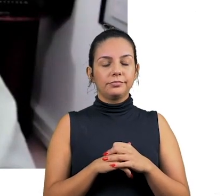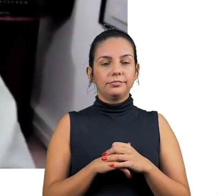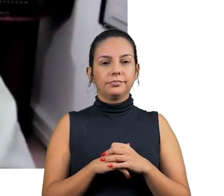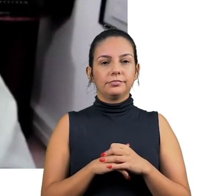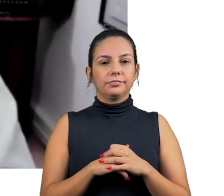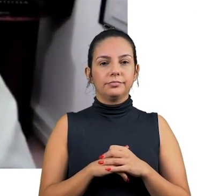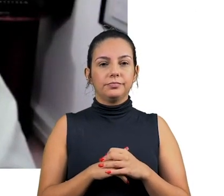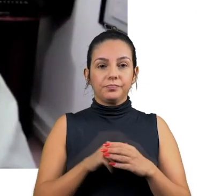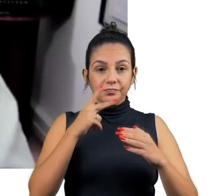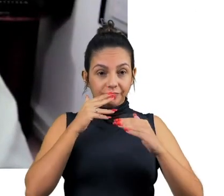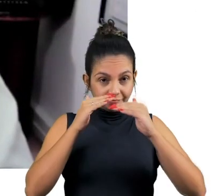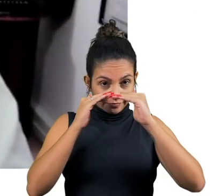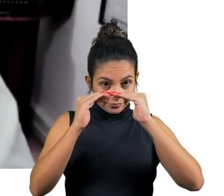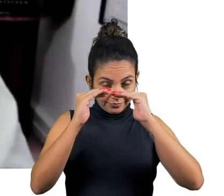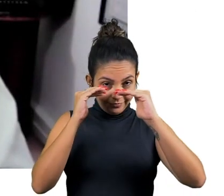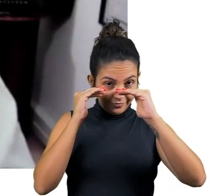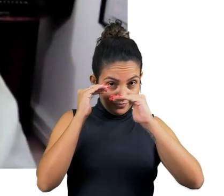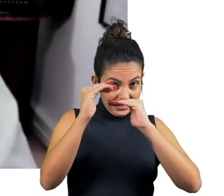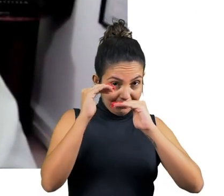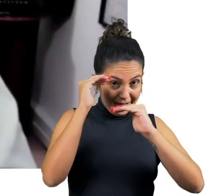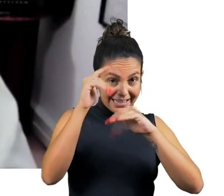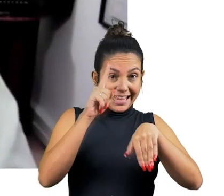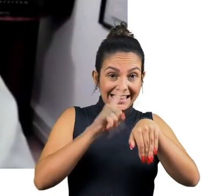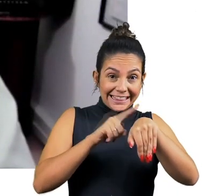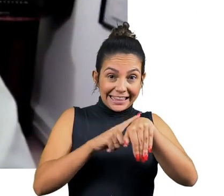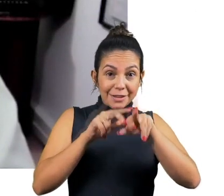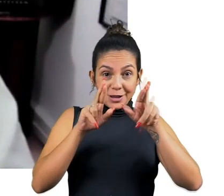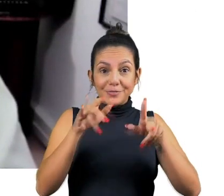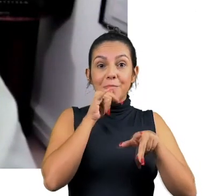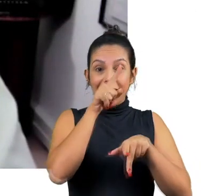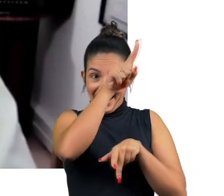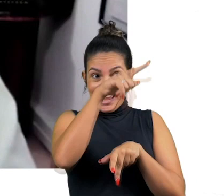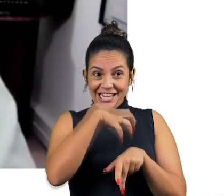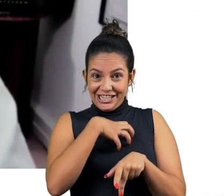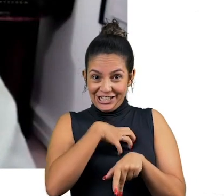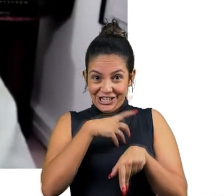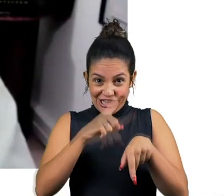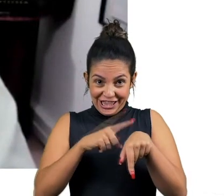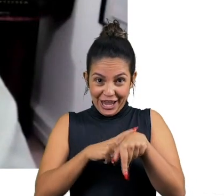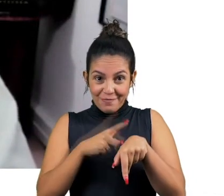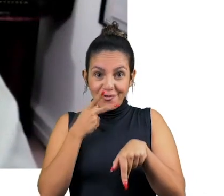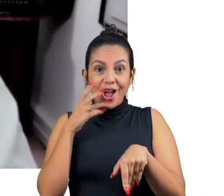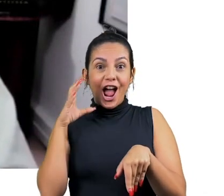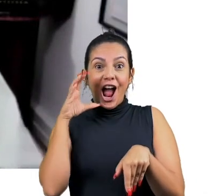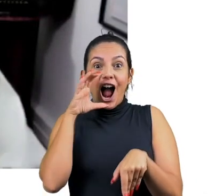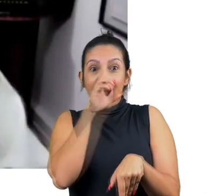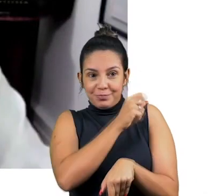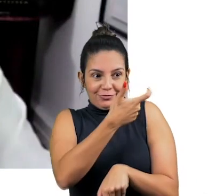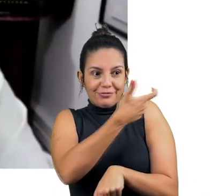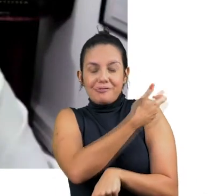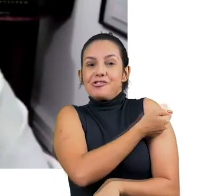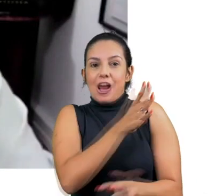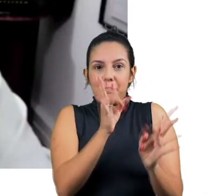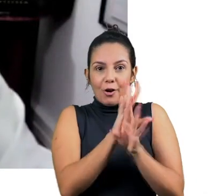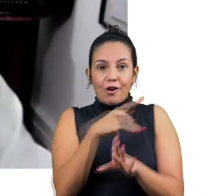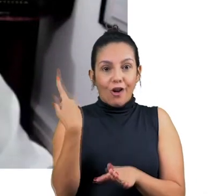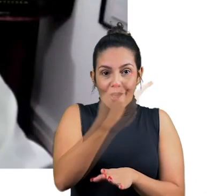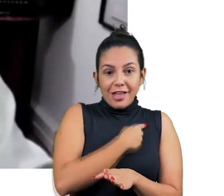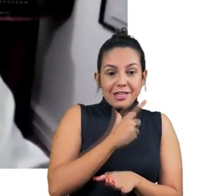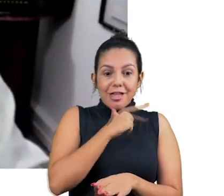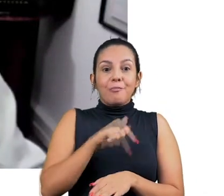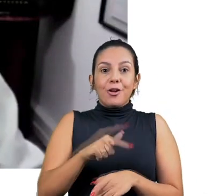As camadas subjetivas do tempo são danadas. Bruno lá de Araxá, querido Bruno Riffel, os populismos